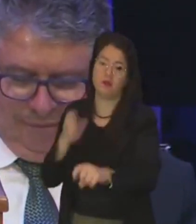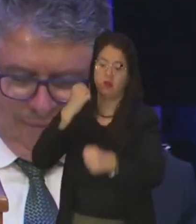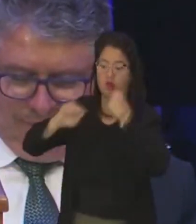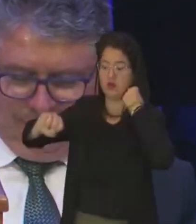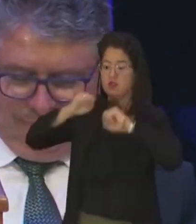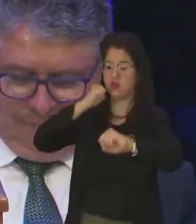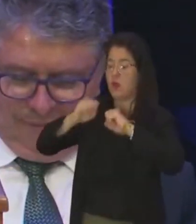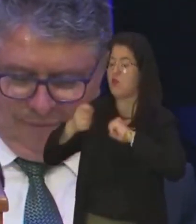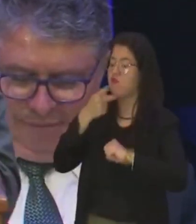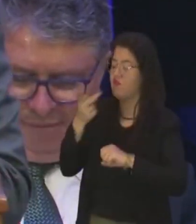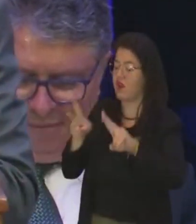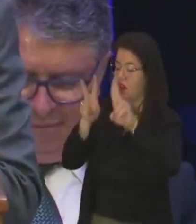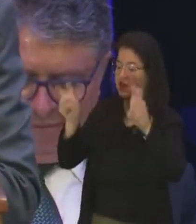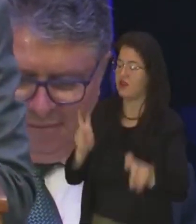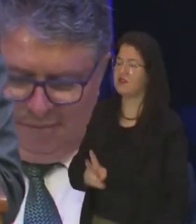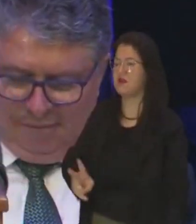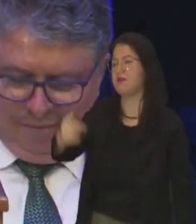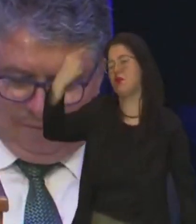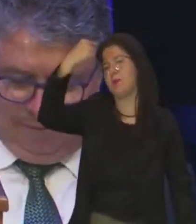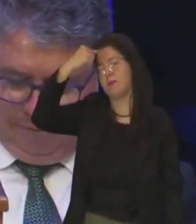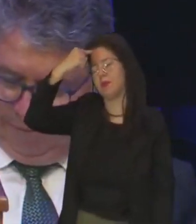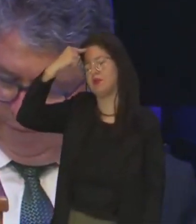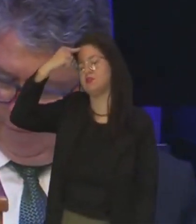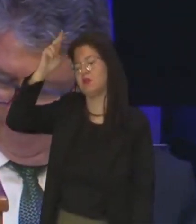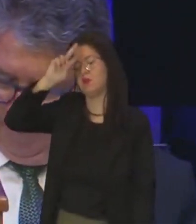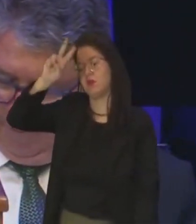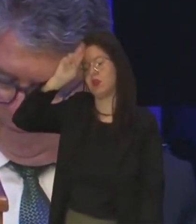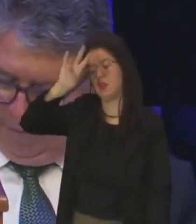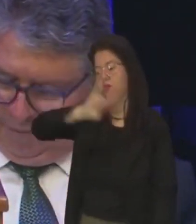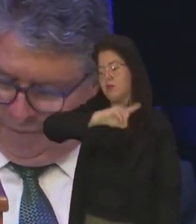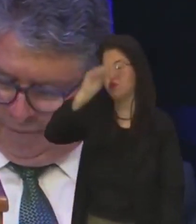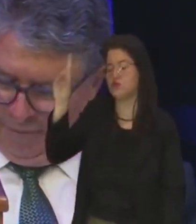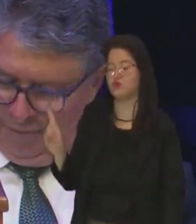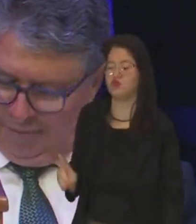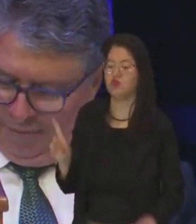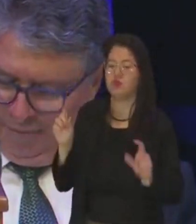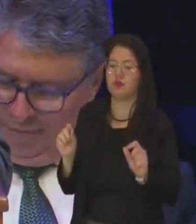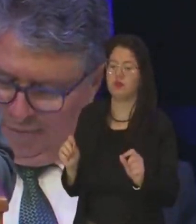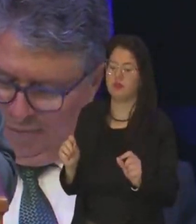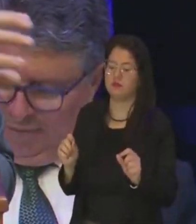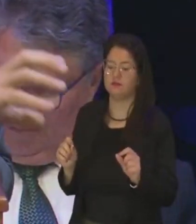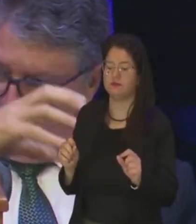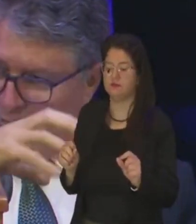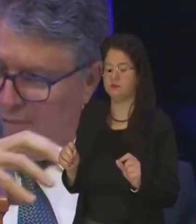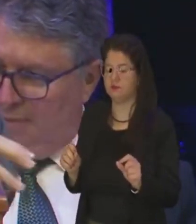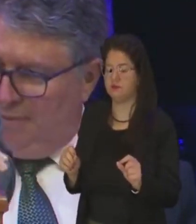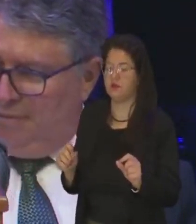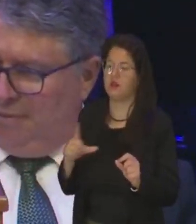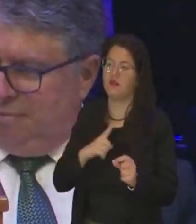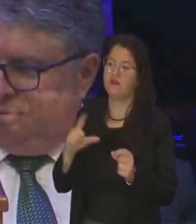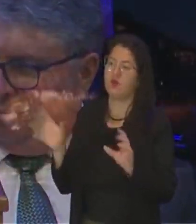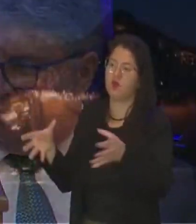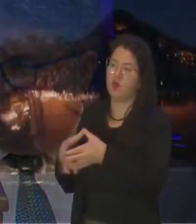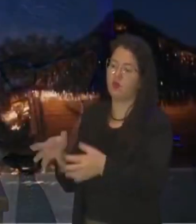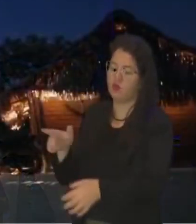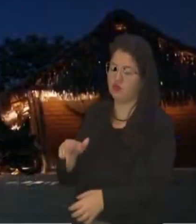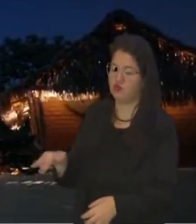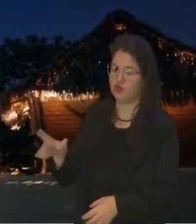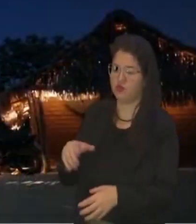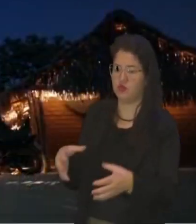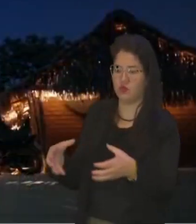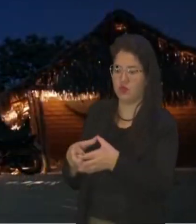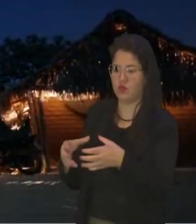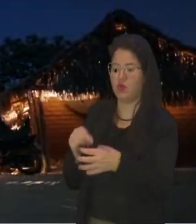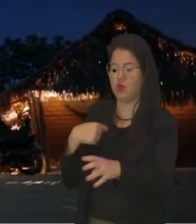falam muito disso. E sempre que eu penso nisso, eu lembro desse dia em que peguei alguns irmãos xerentes da